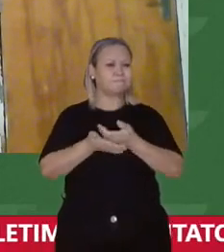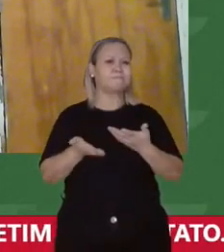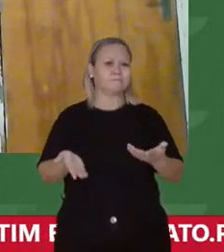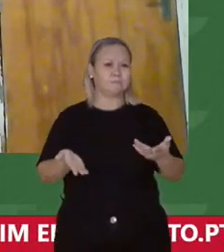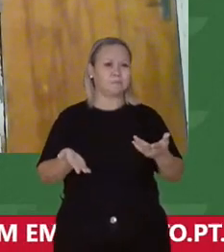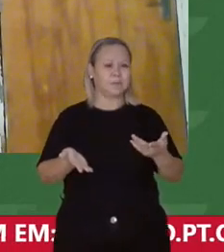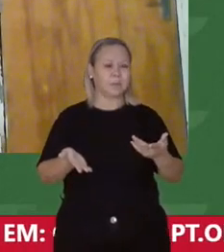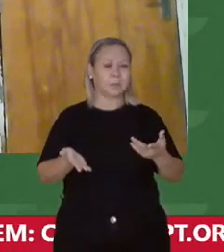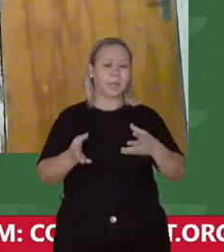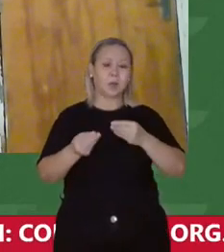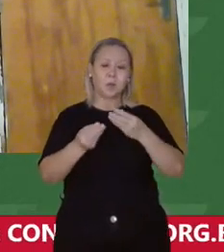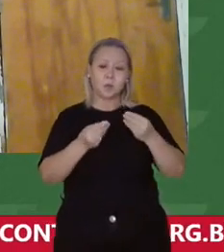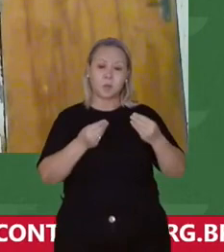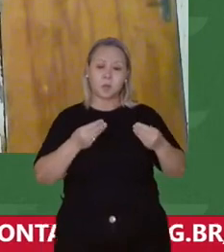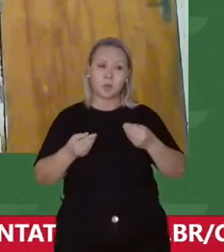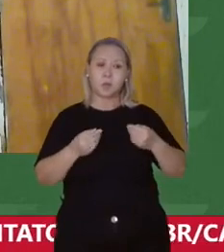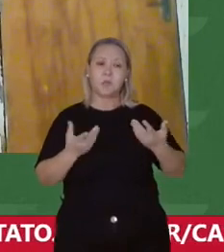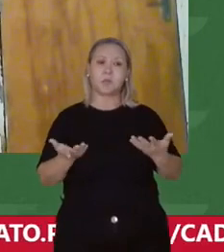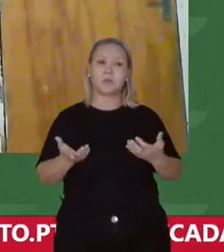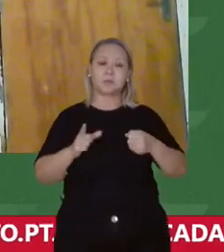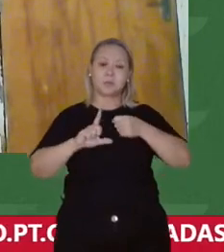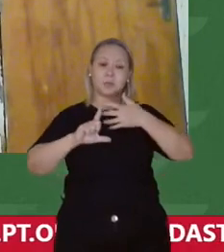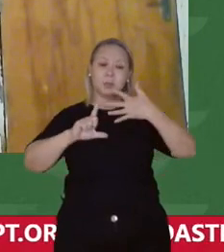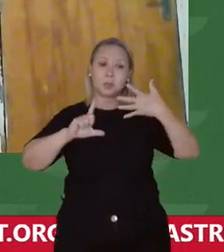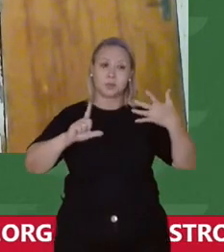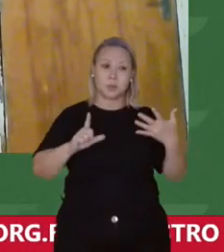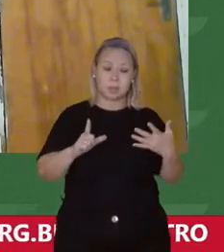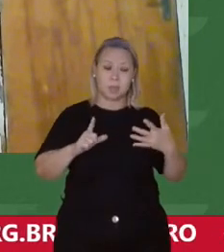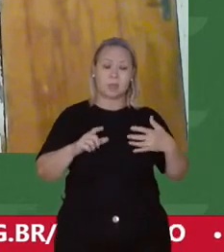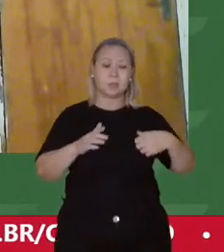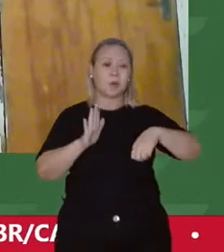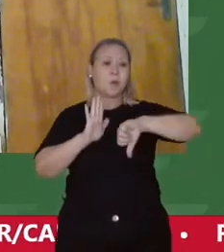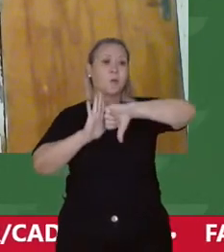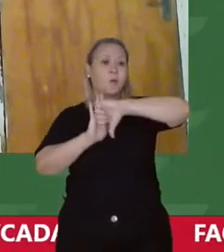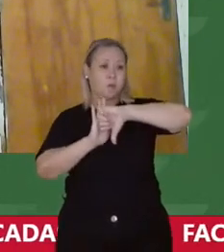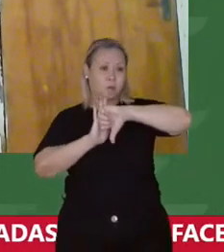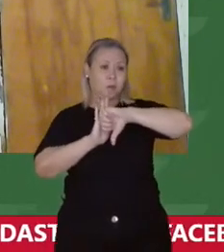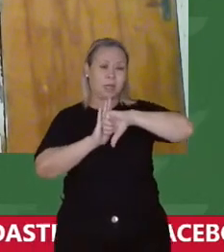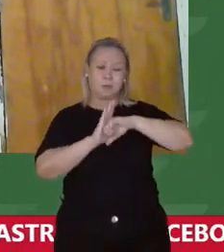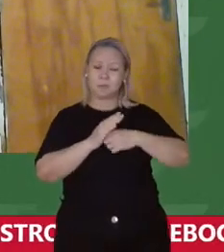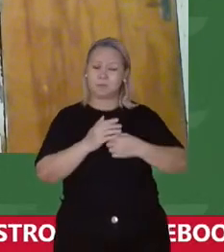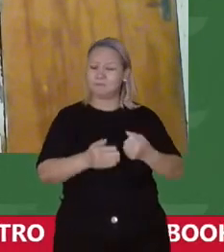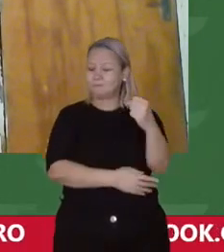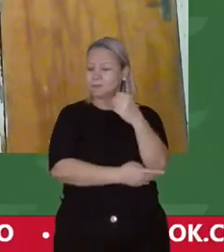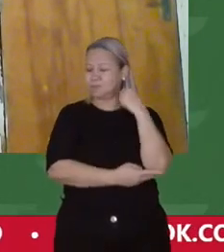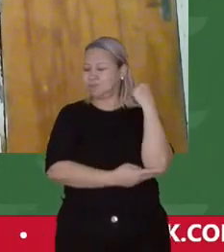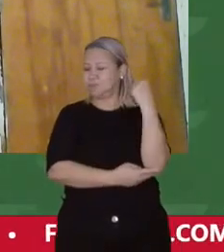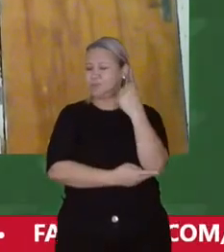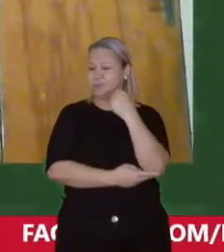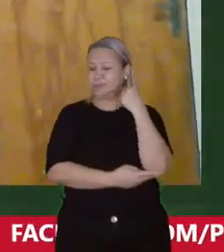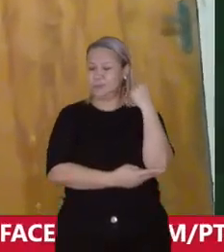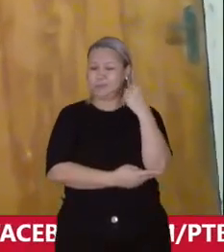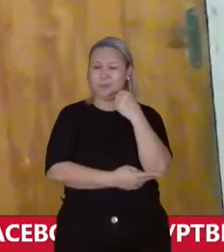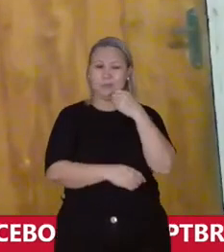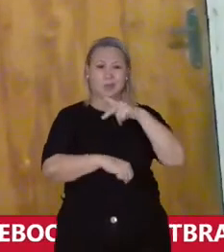população de travestis e transexuais, com os crimes hediondos que a gente acompanha país afora, né? Então, eu acho